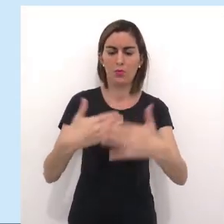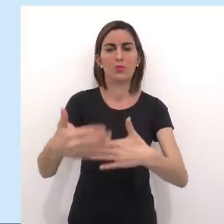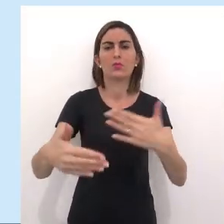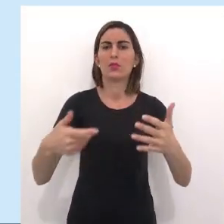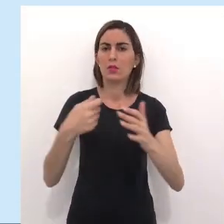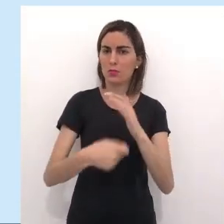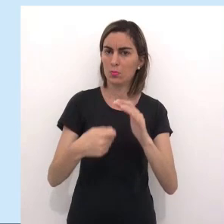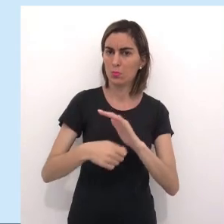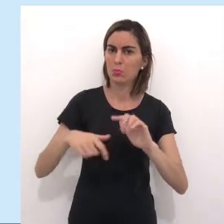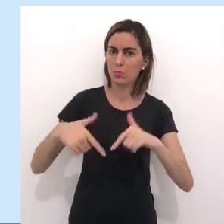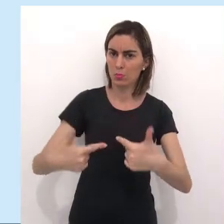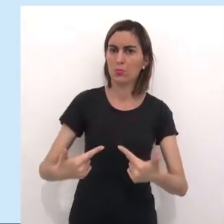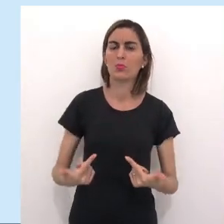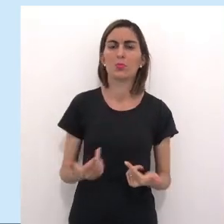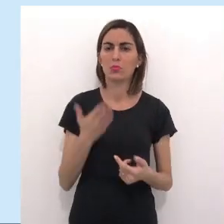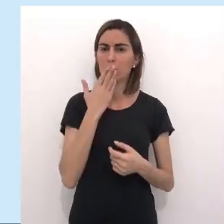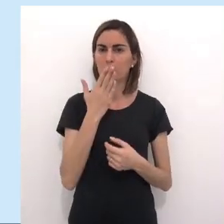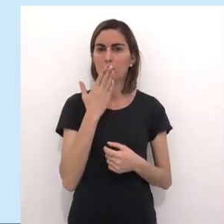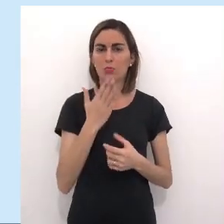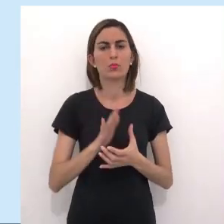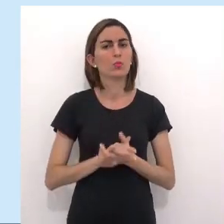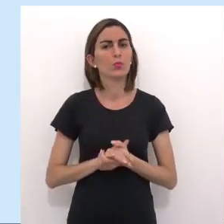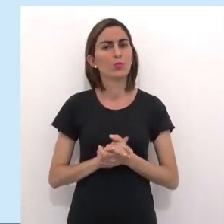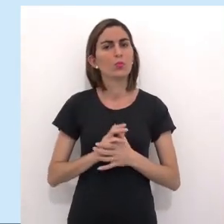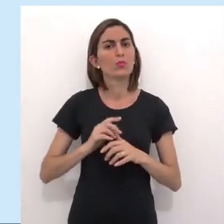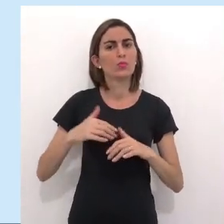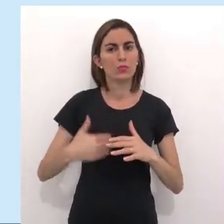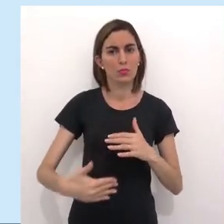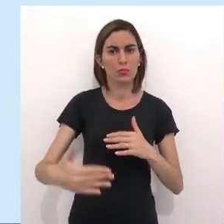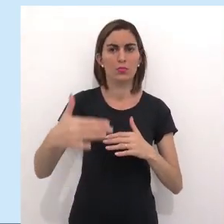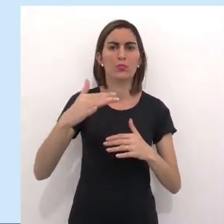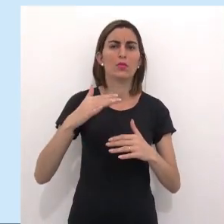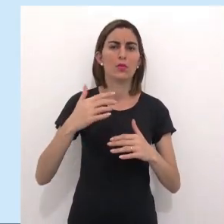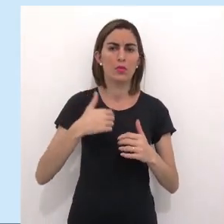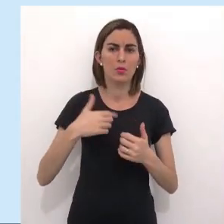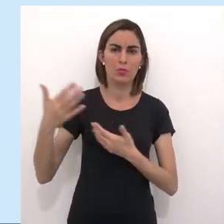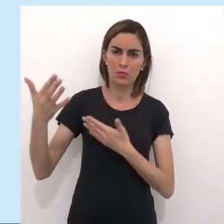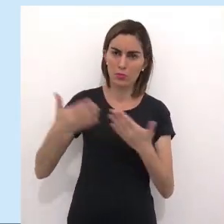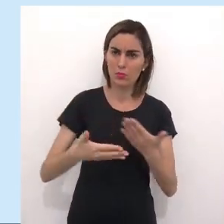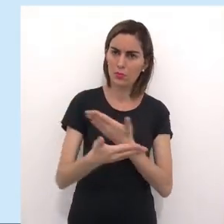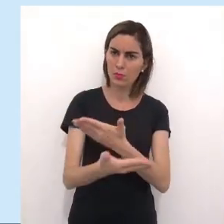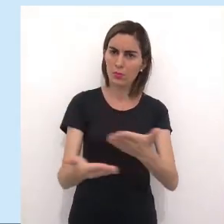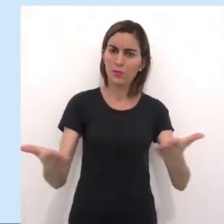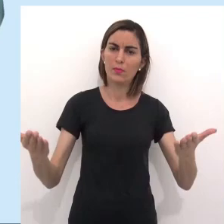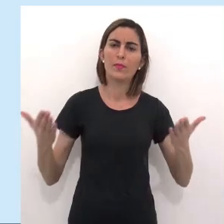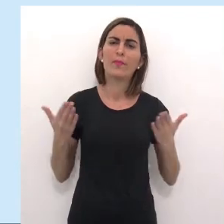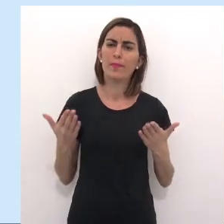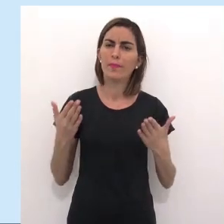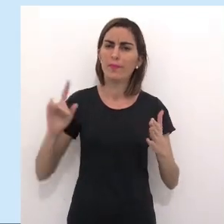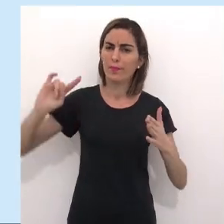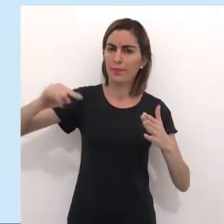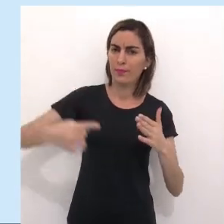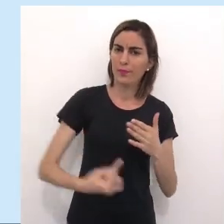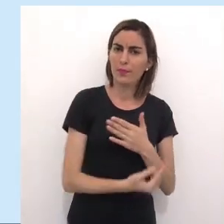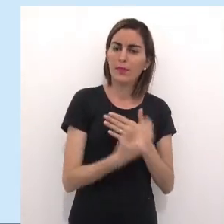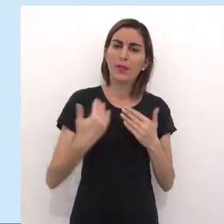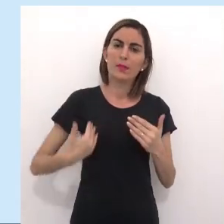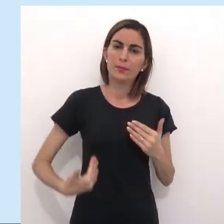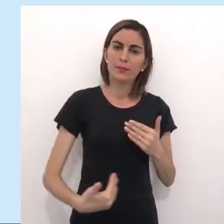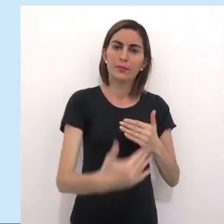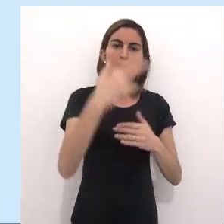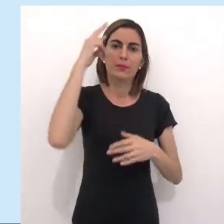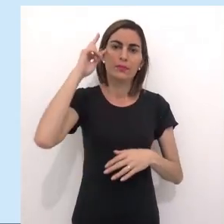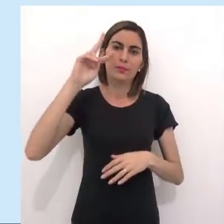de resistência dos indígenas. Então, eu convido vocês a mergulharem